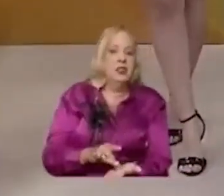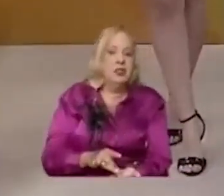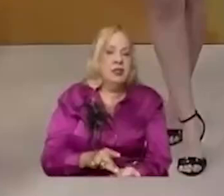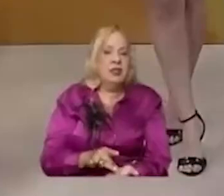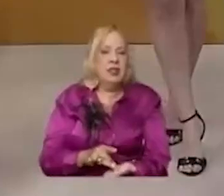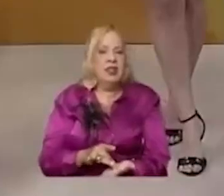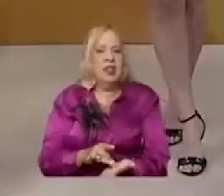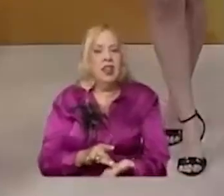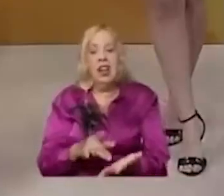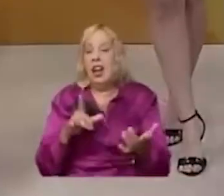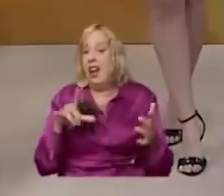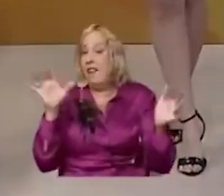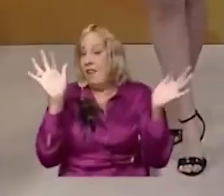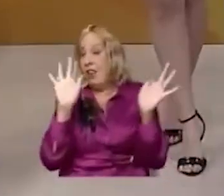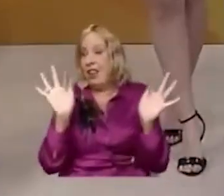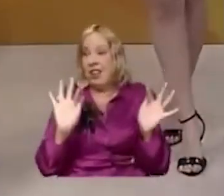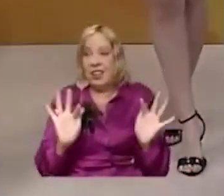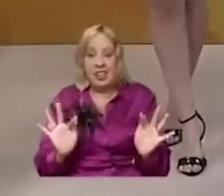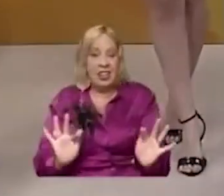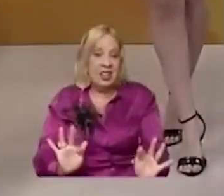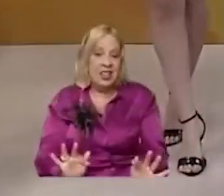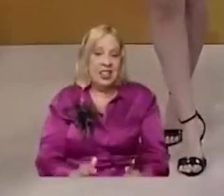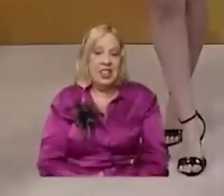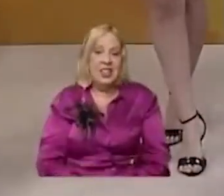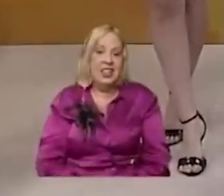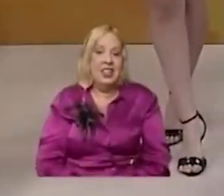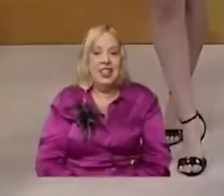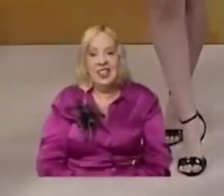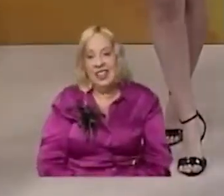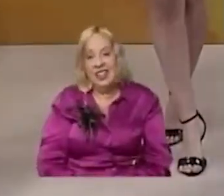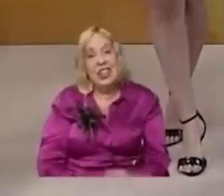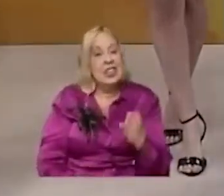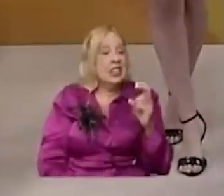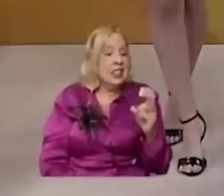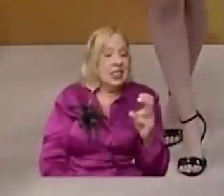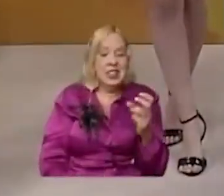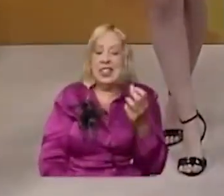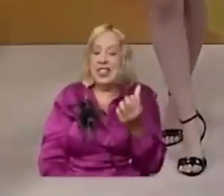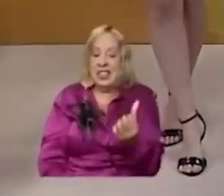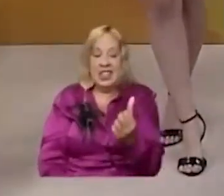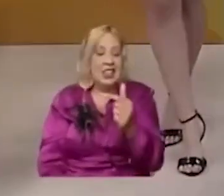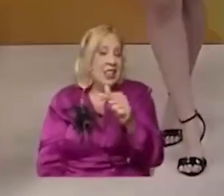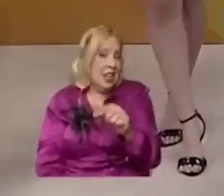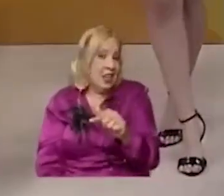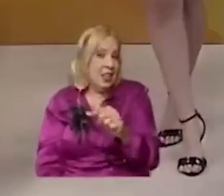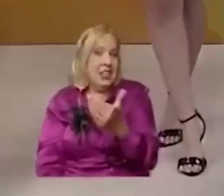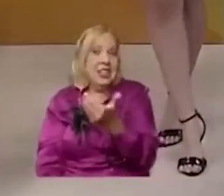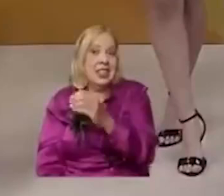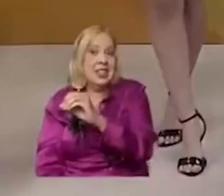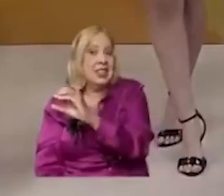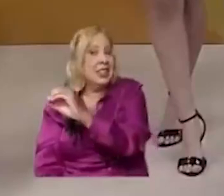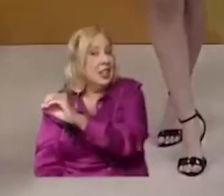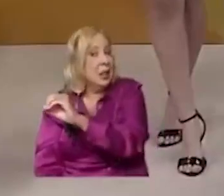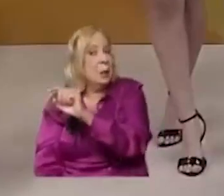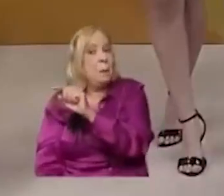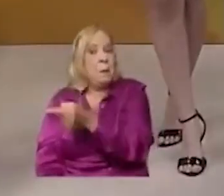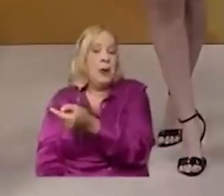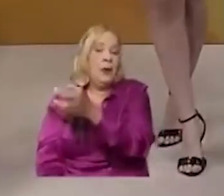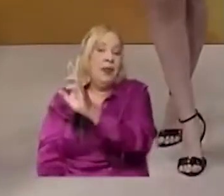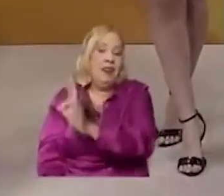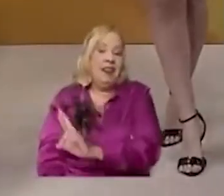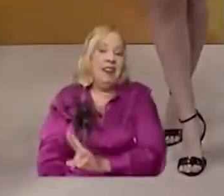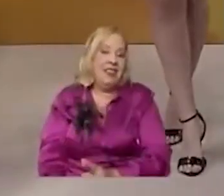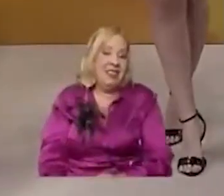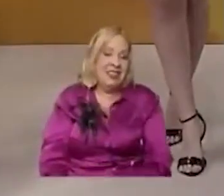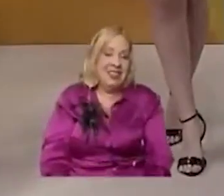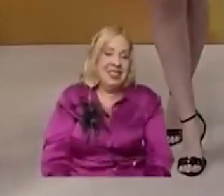é pra ficar feliz demais. Menino. Tem 5, tem 6, tem 7, tem 100 mil reais.